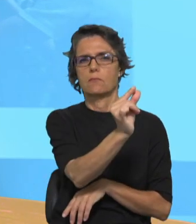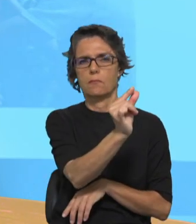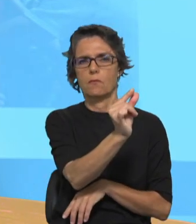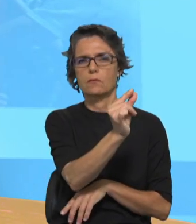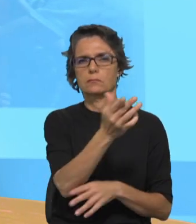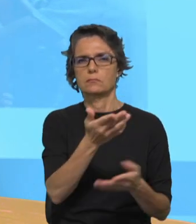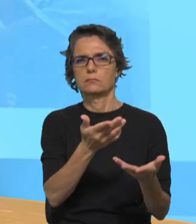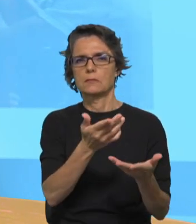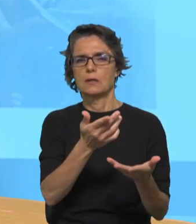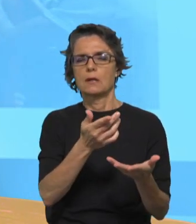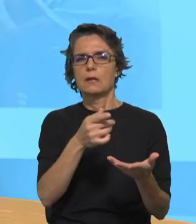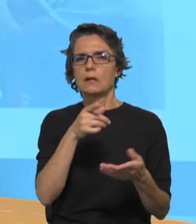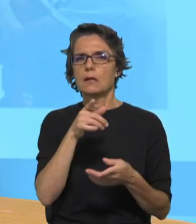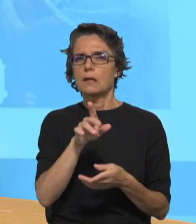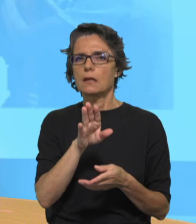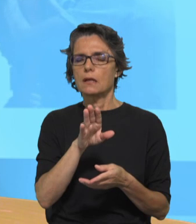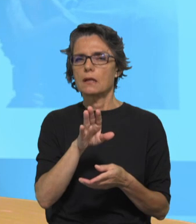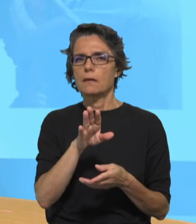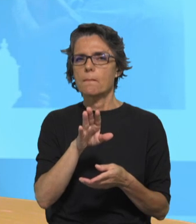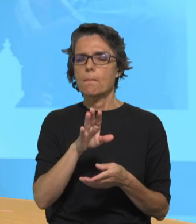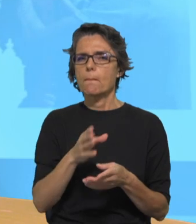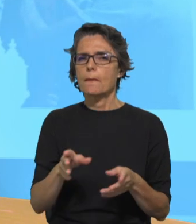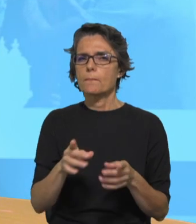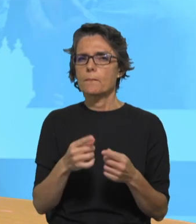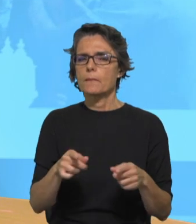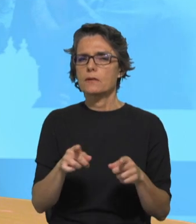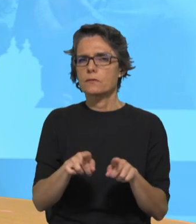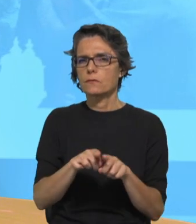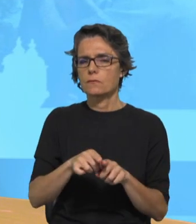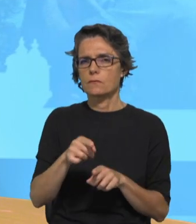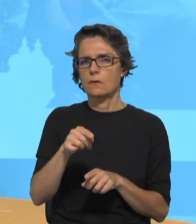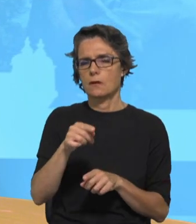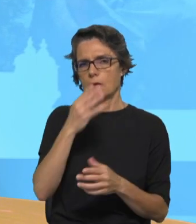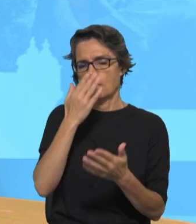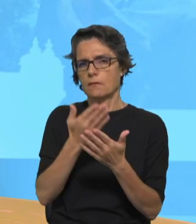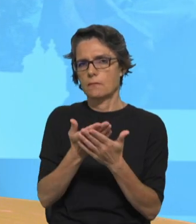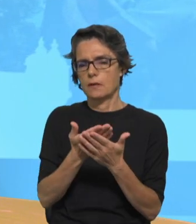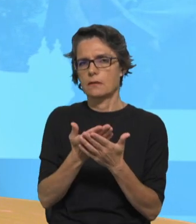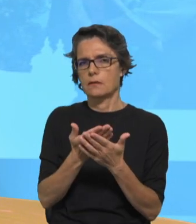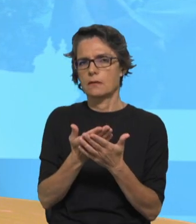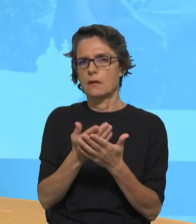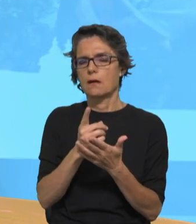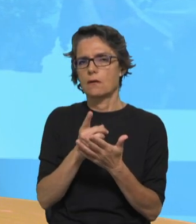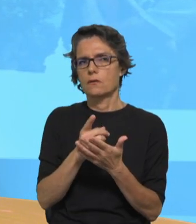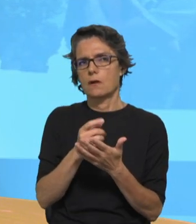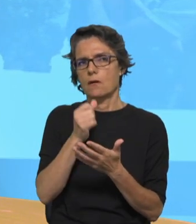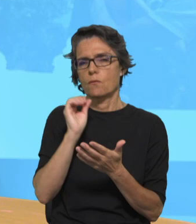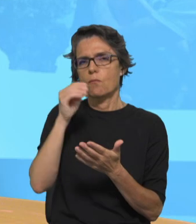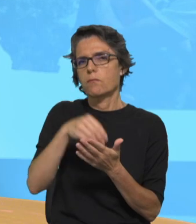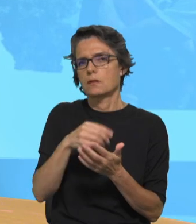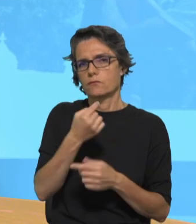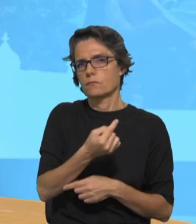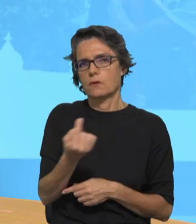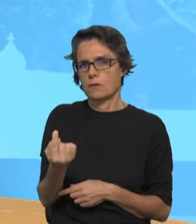vezes, mas é por sua vez, e olhando bem esta realidade, é uma marca do batismo de cada um, a que cada um